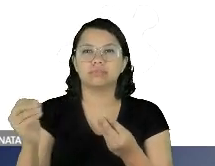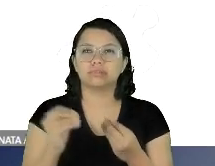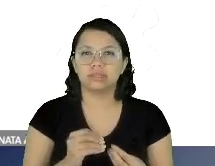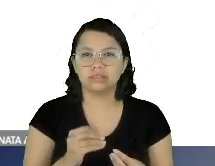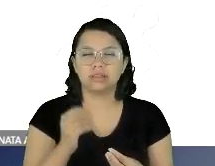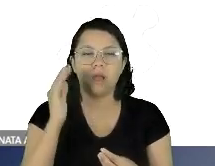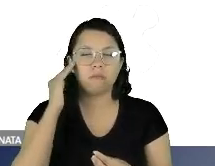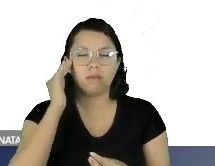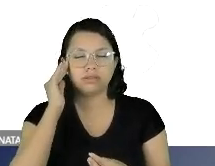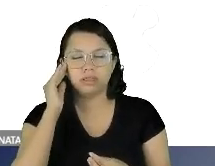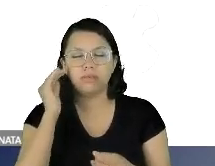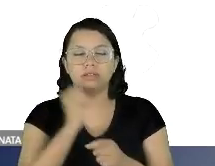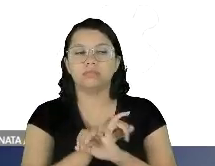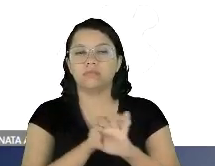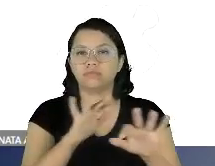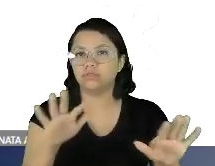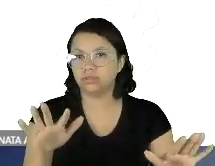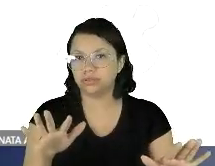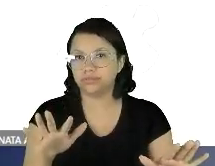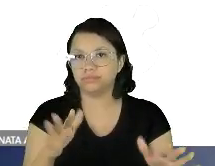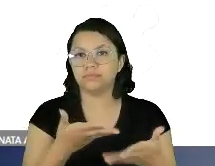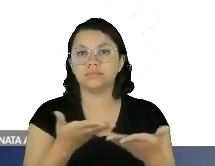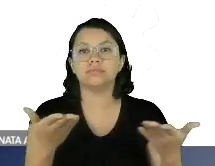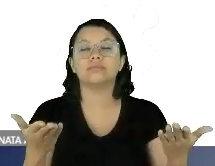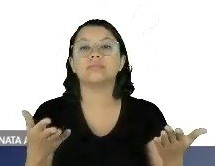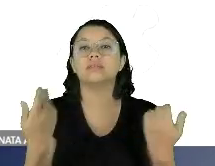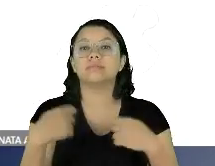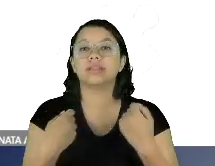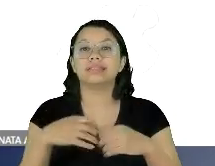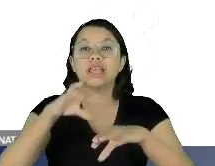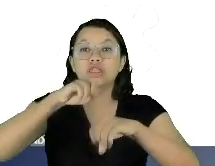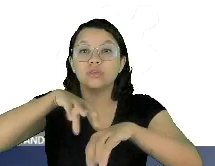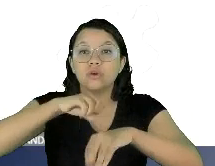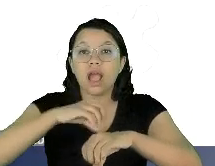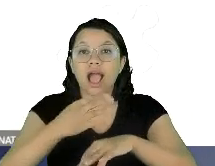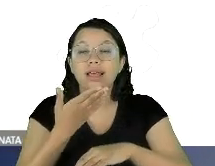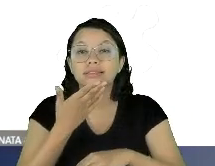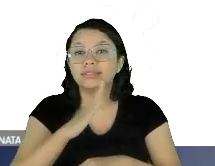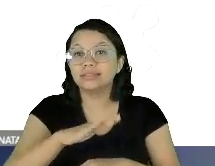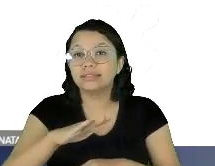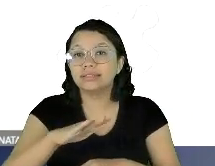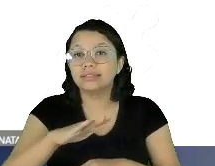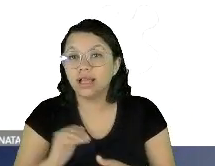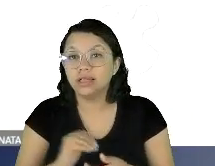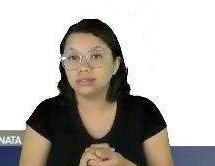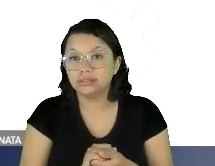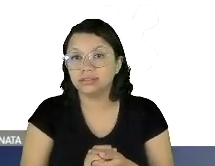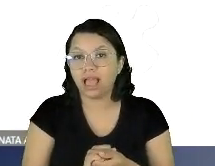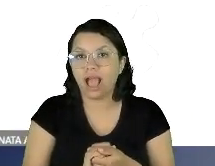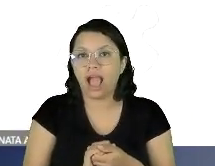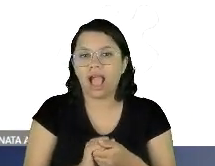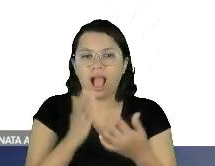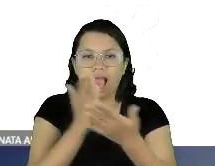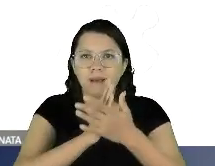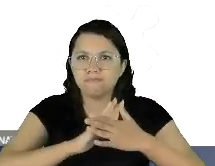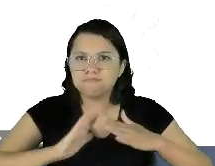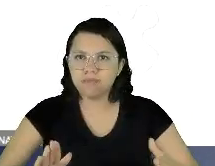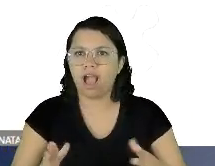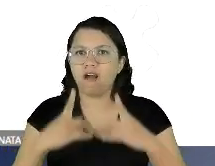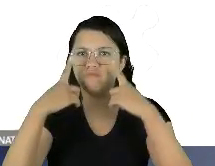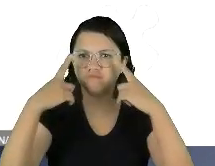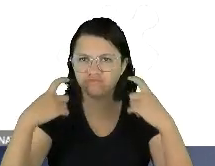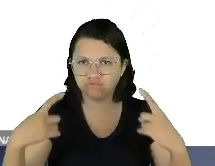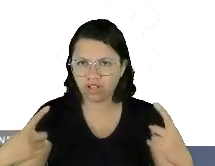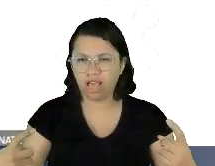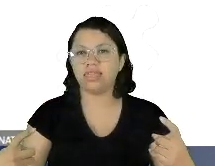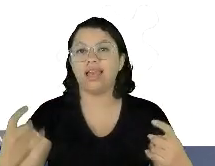senhores. É necessário educar as nossas crianças a quebrar o ciclo da violência e